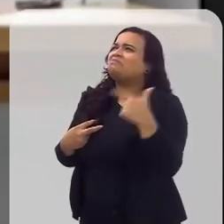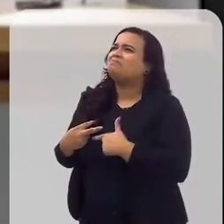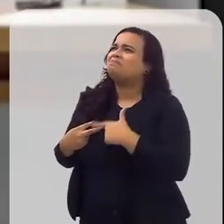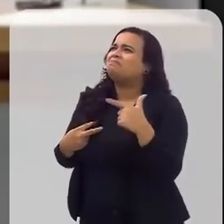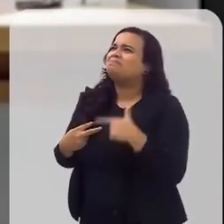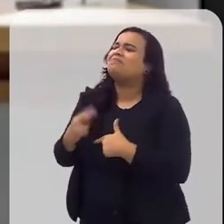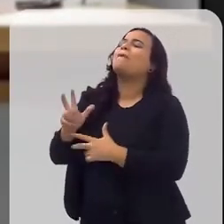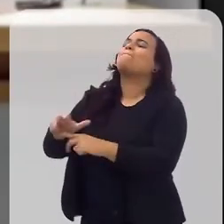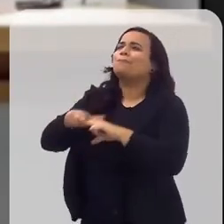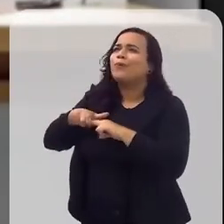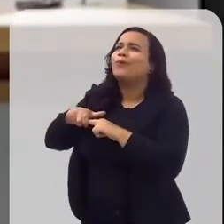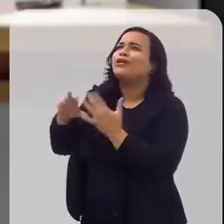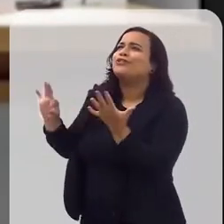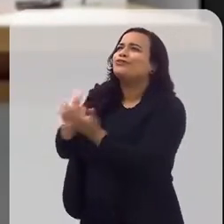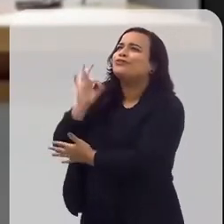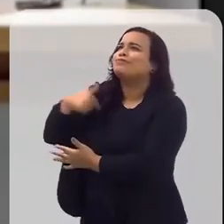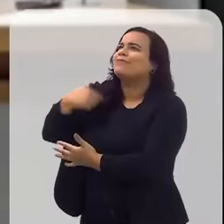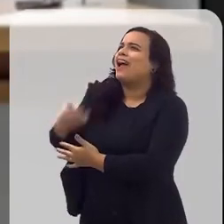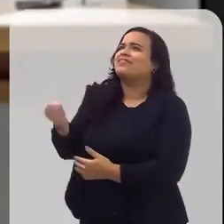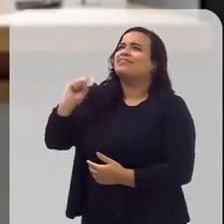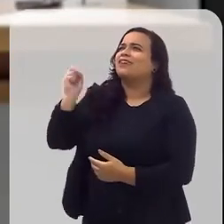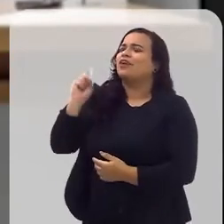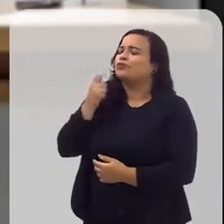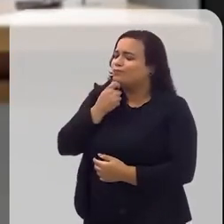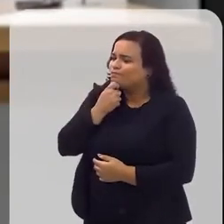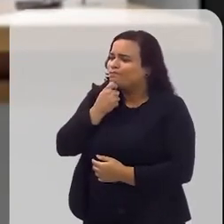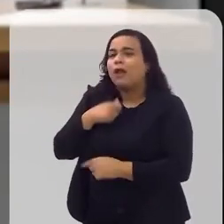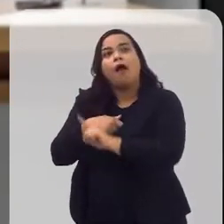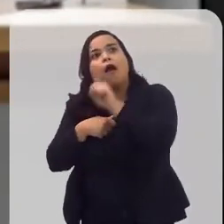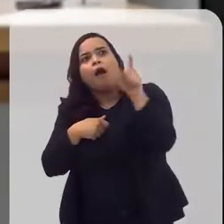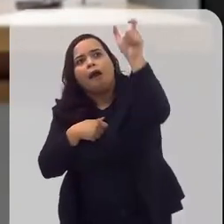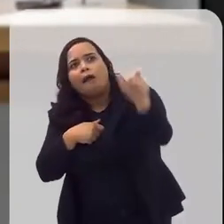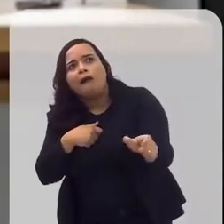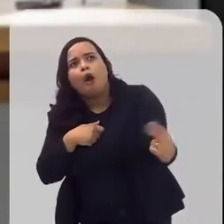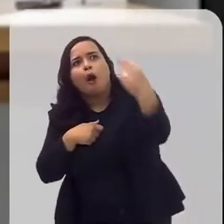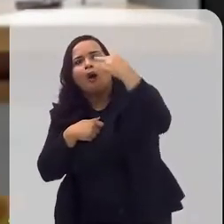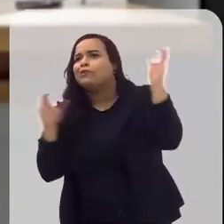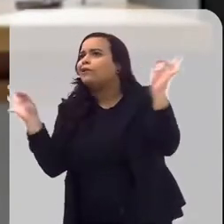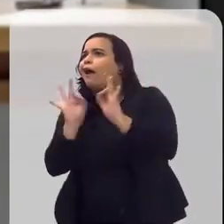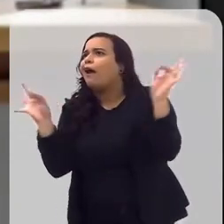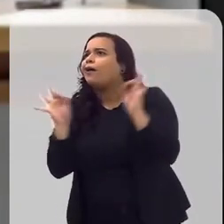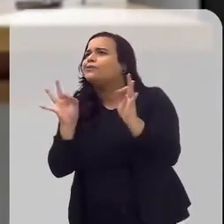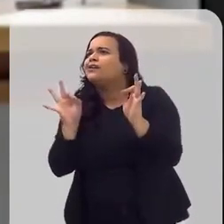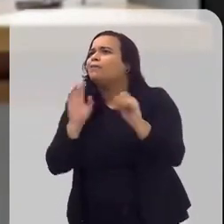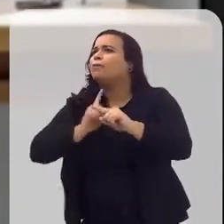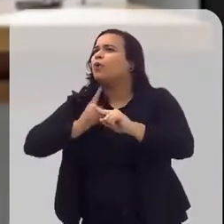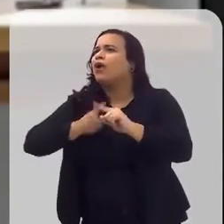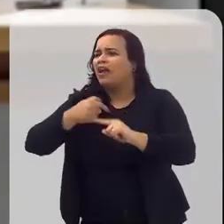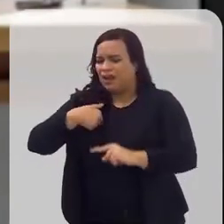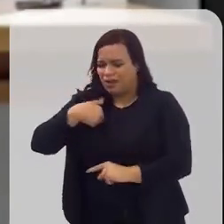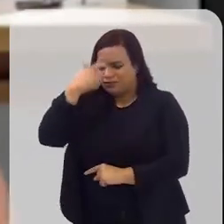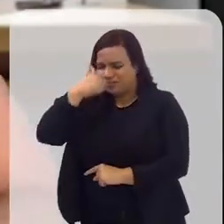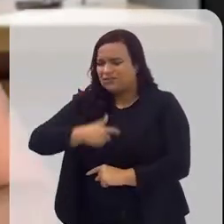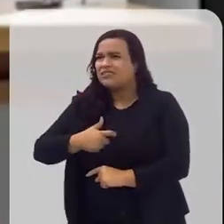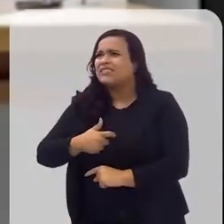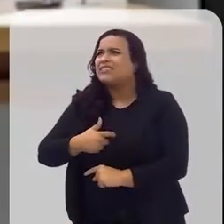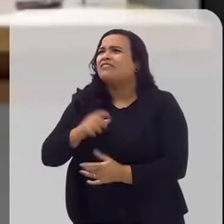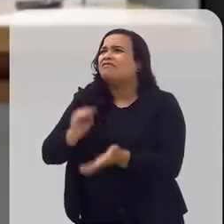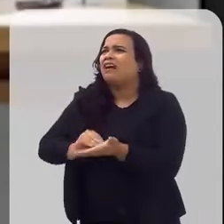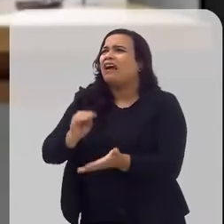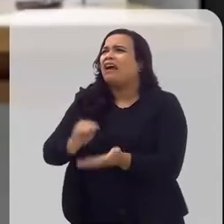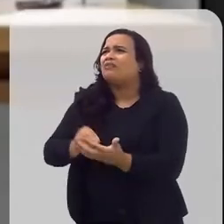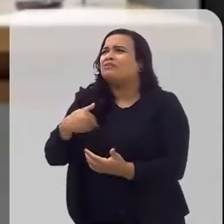Eu não fui contratada porque eu não tenho uma aparência legal. Ah, o fulano não olhou para mim ou a fulana não olhou para mim porque eu não sou